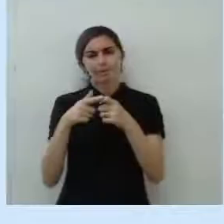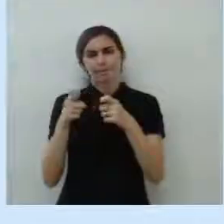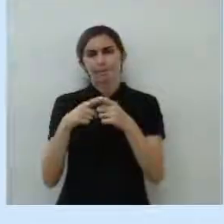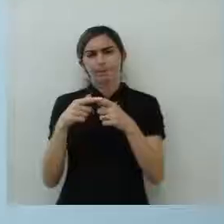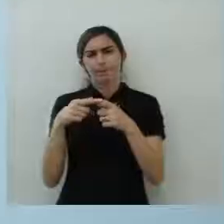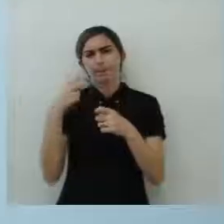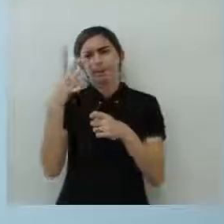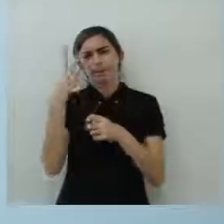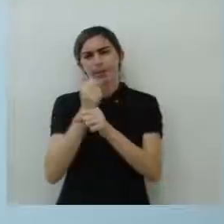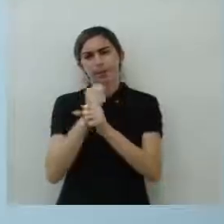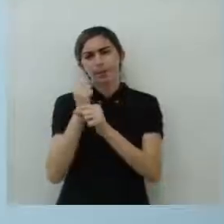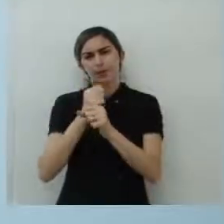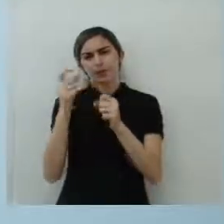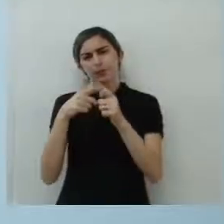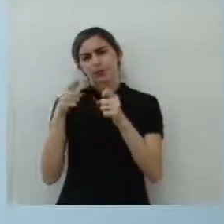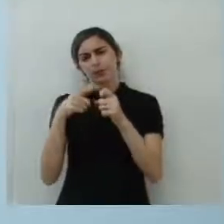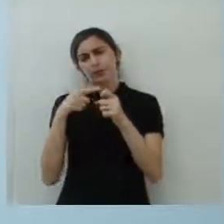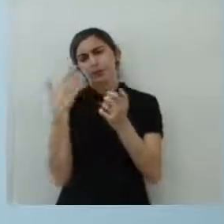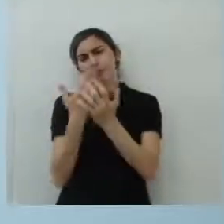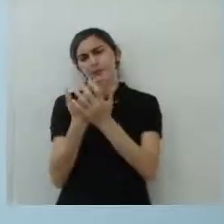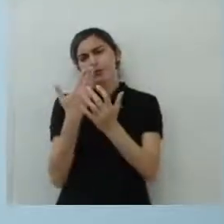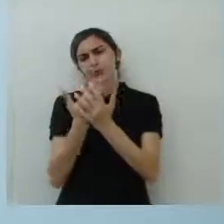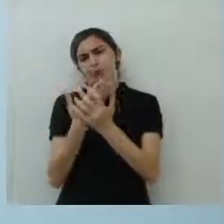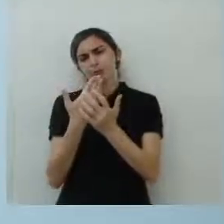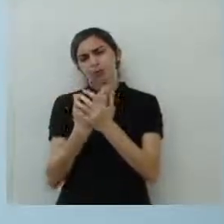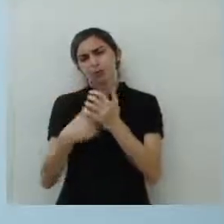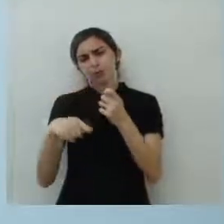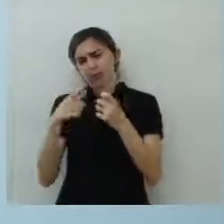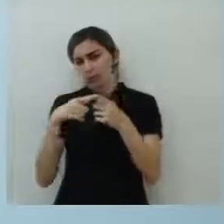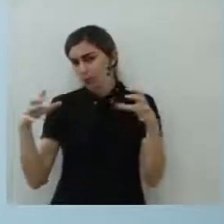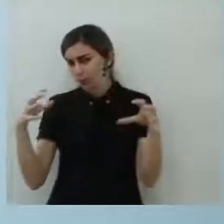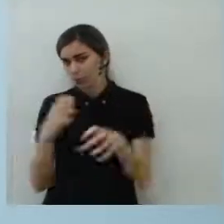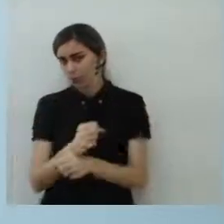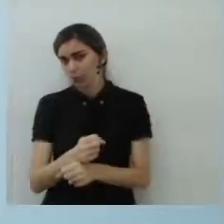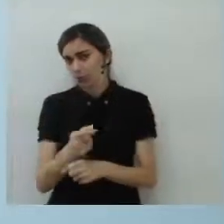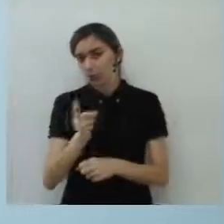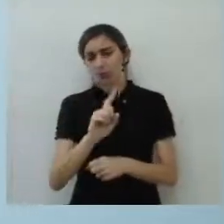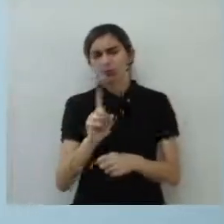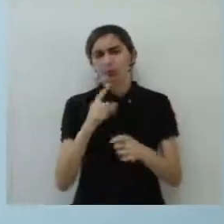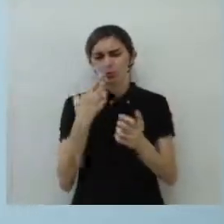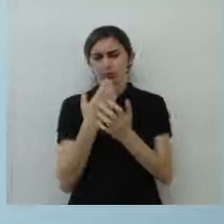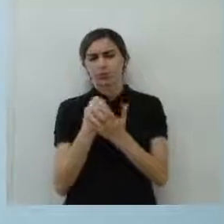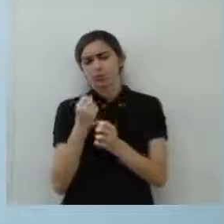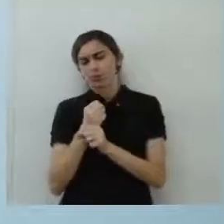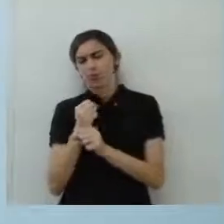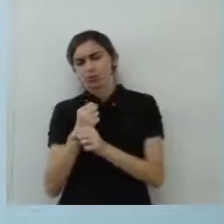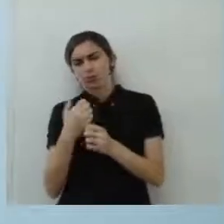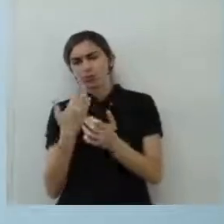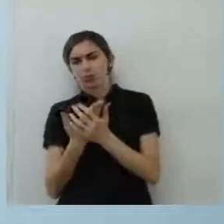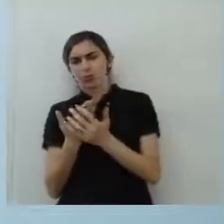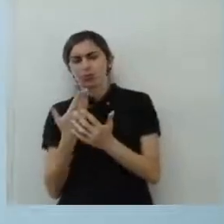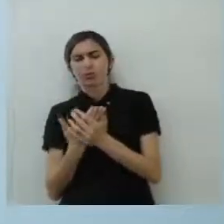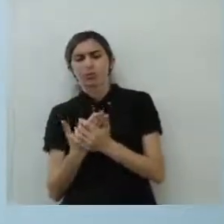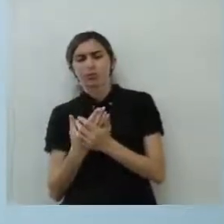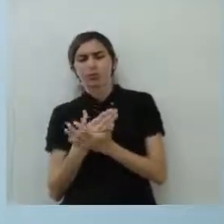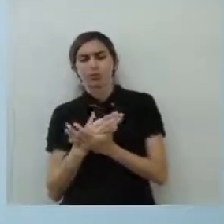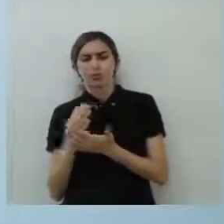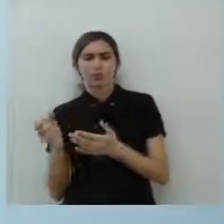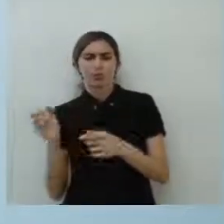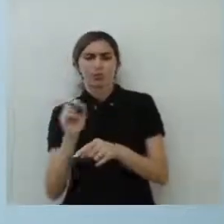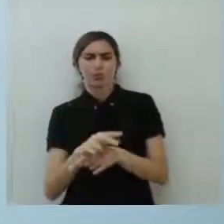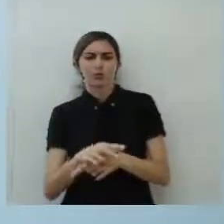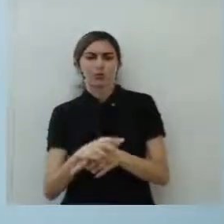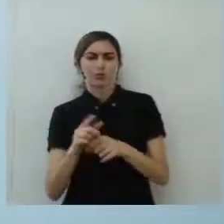durante 2 anos. 2 anos ele foi, não concluiu o curso. 2 anos de iniciado o curso, 2 anos